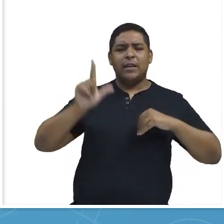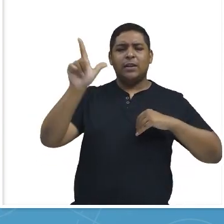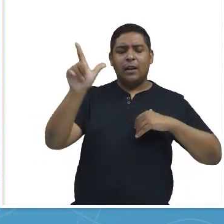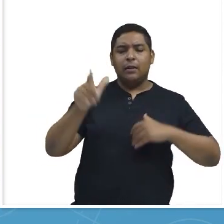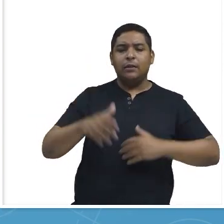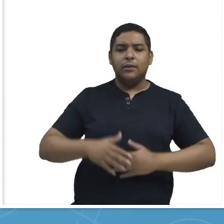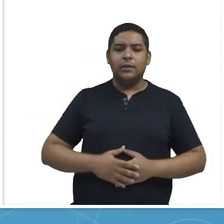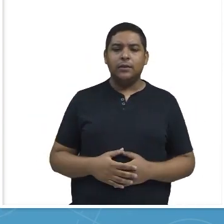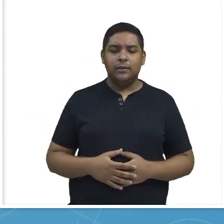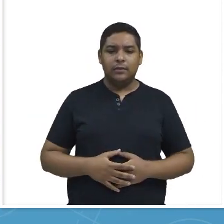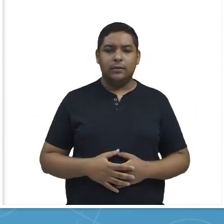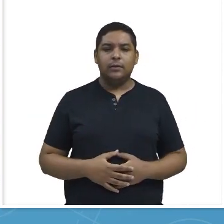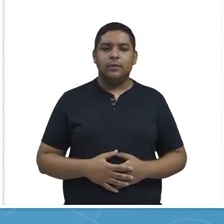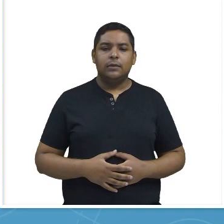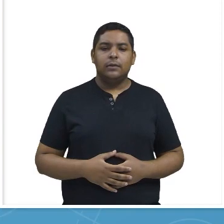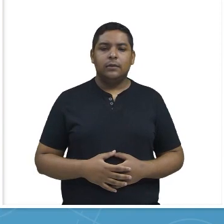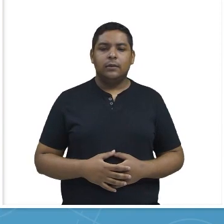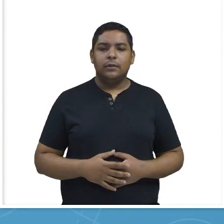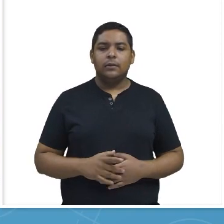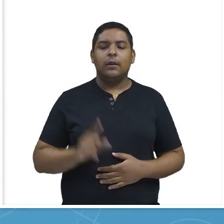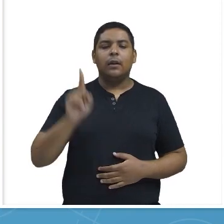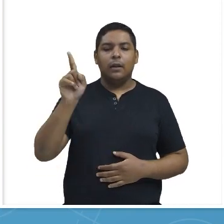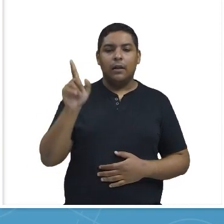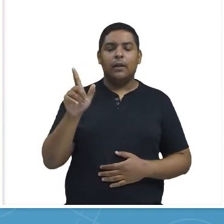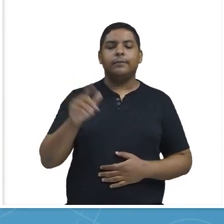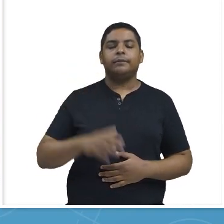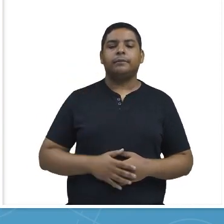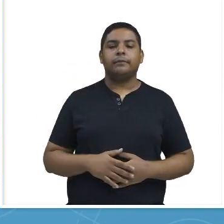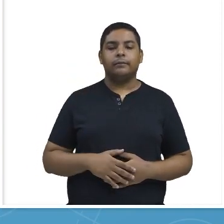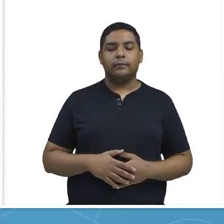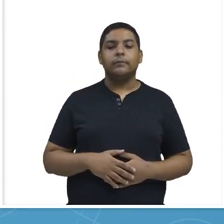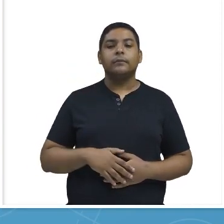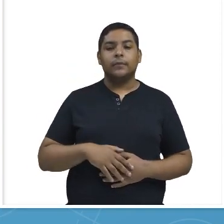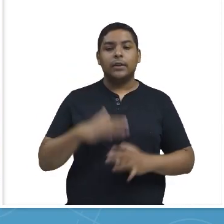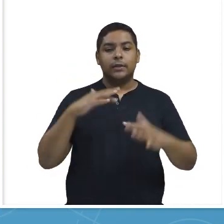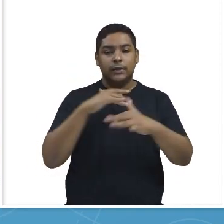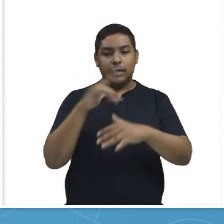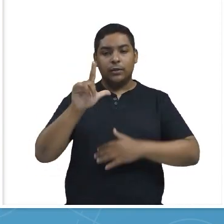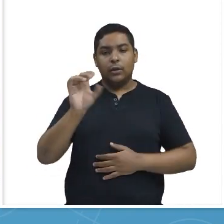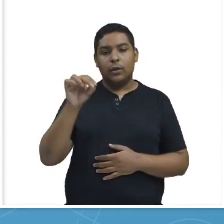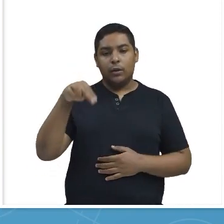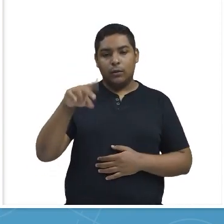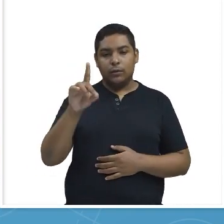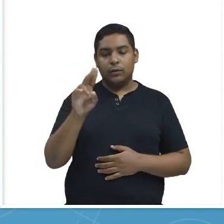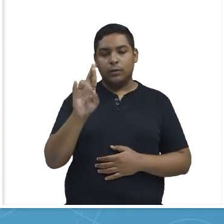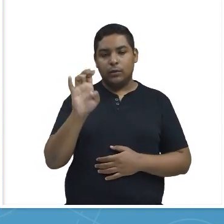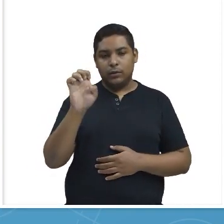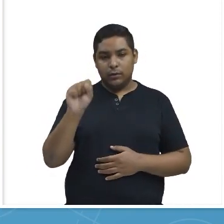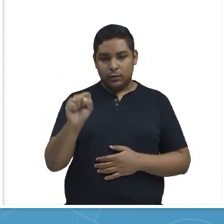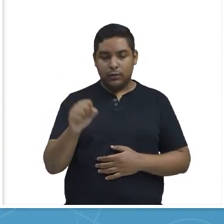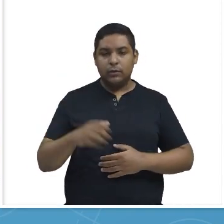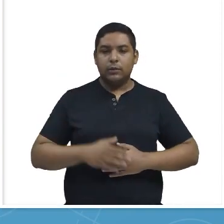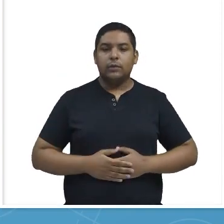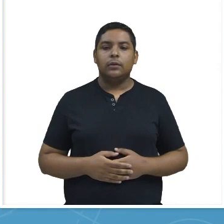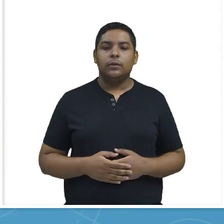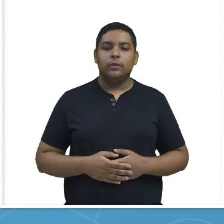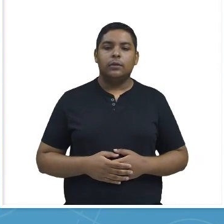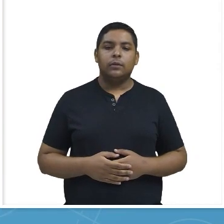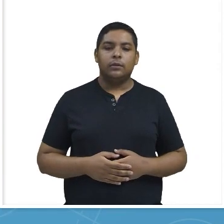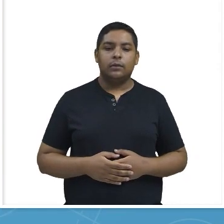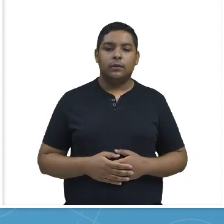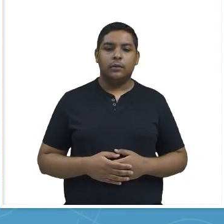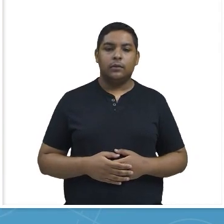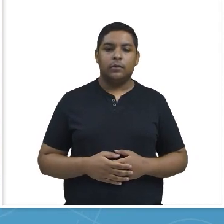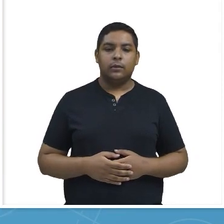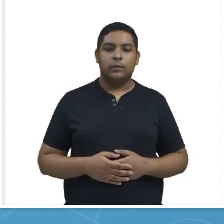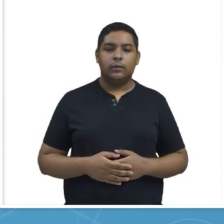Londres. Então, aqui na forma negativa, você observa a mesma sequência que a gente viu no exemplo anterior. Sujeito, o verbo to be, no